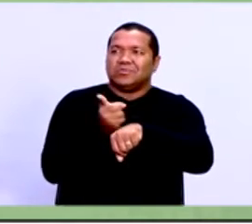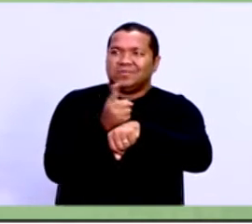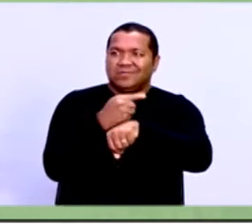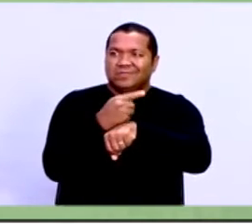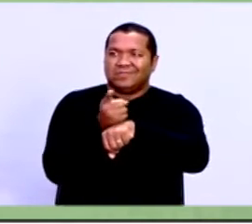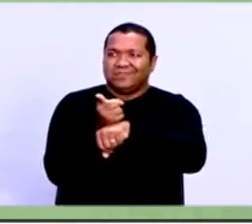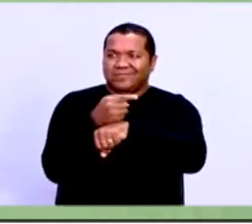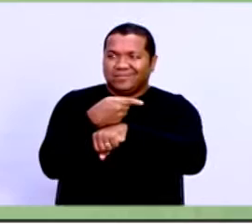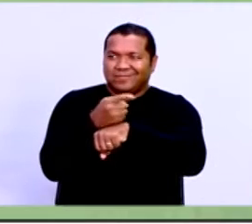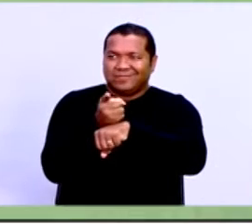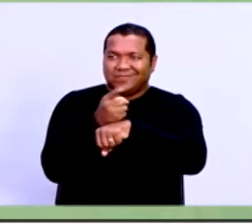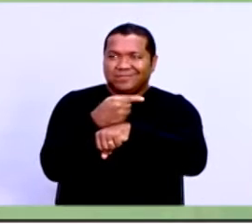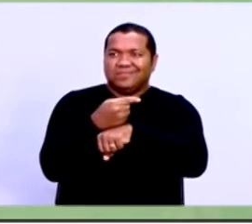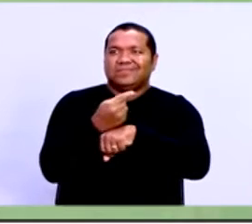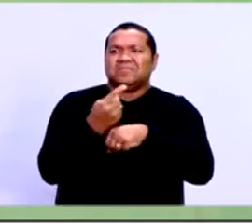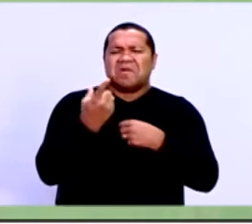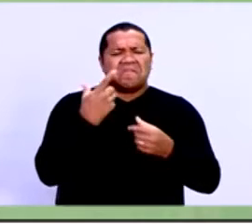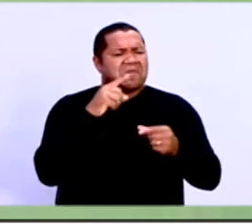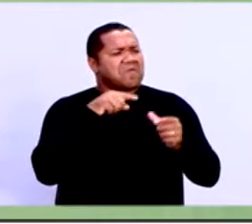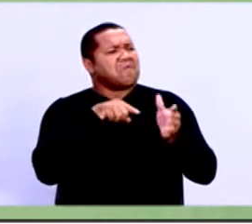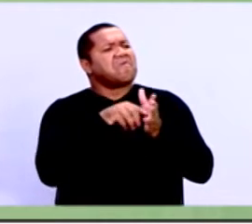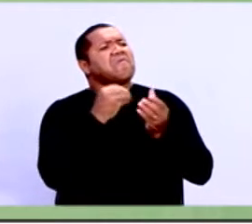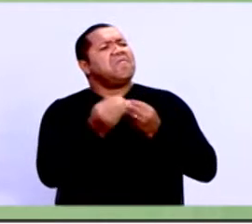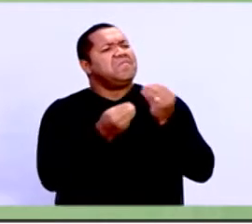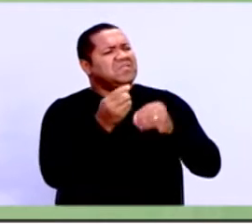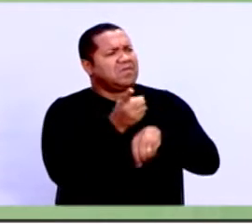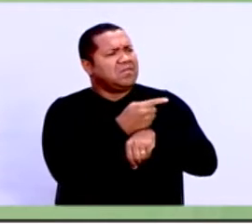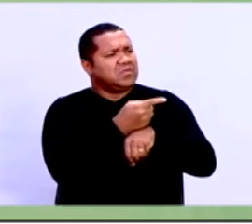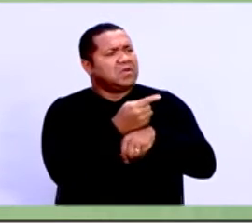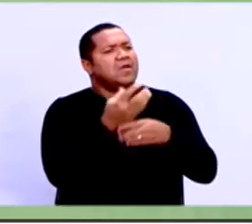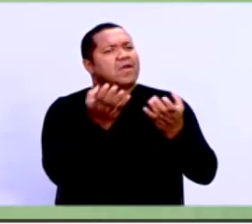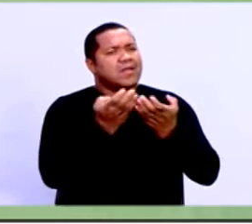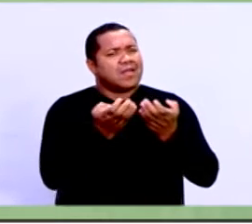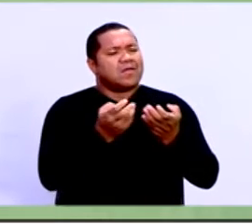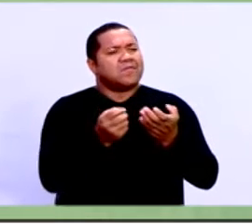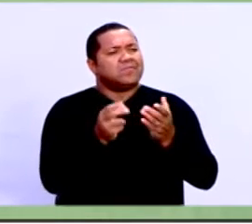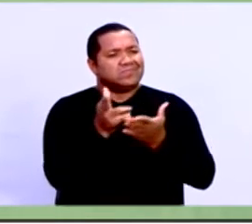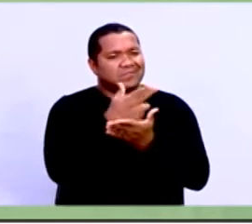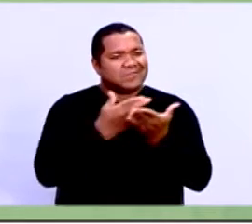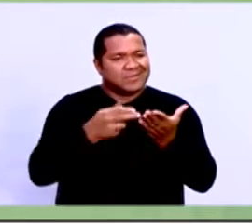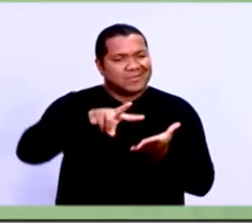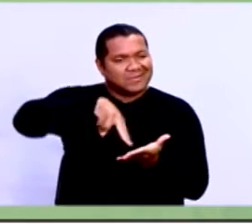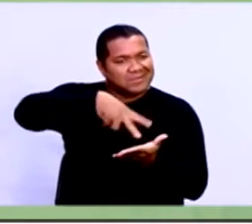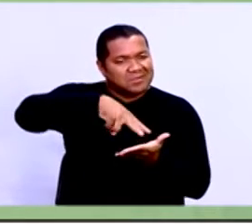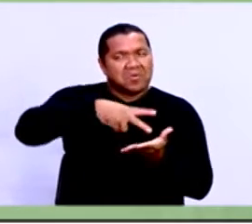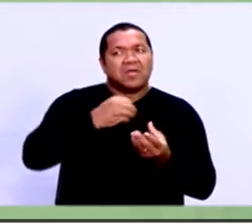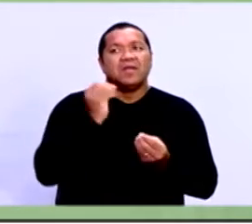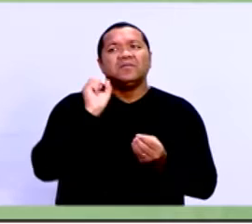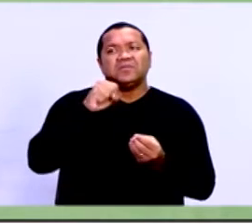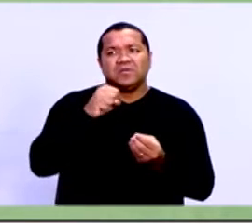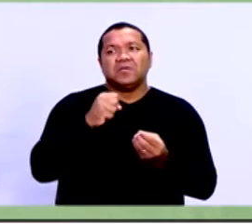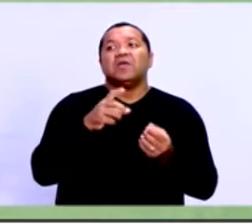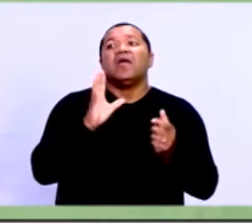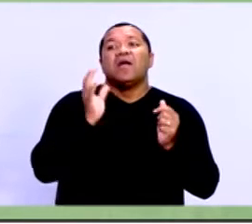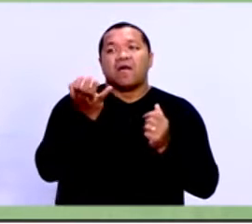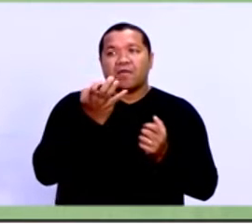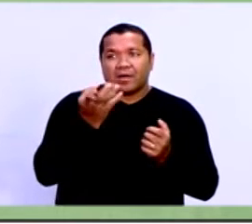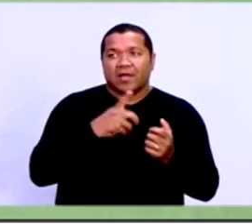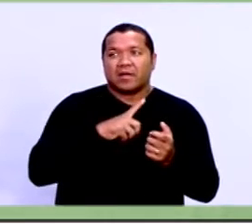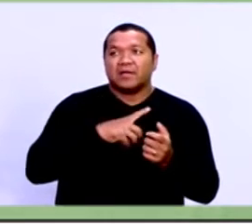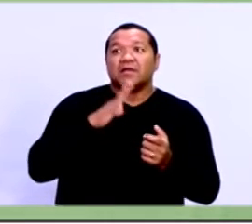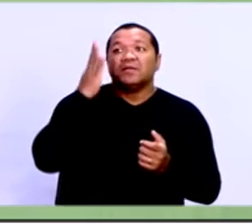assim queria uma imagem animada e isso quero que de acordo com a localização do